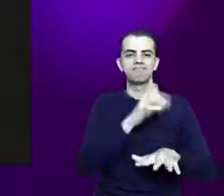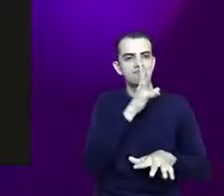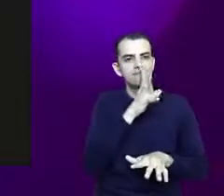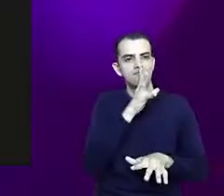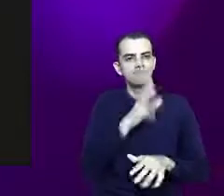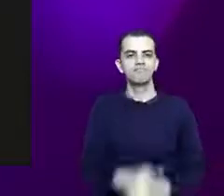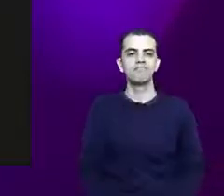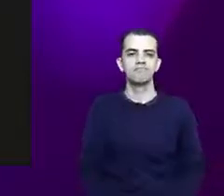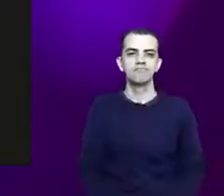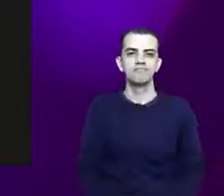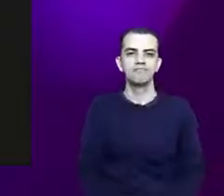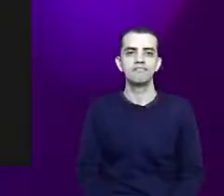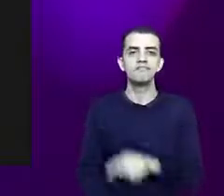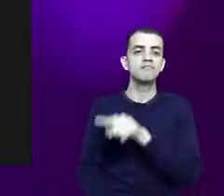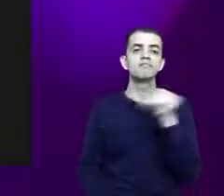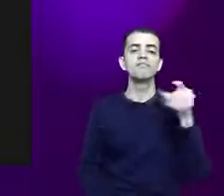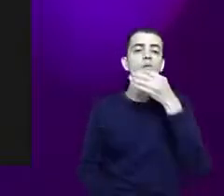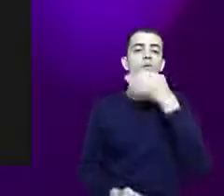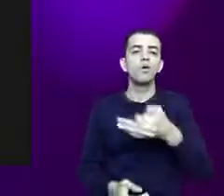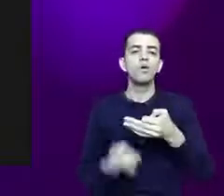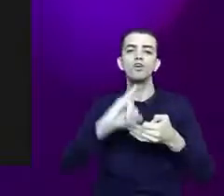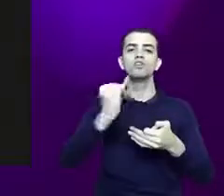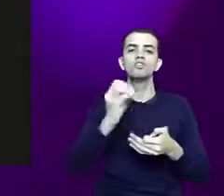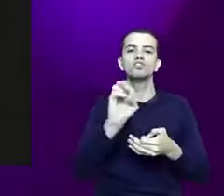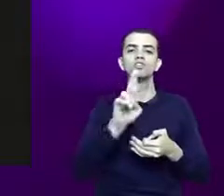caso. Eu queria que o senhor comentasse, doutor Jorge.